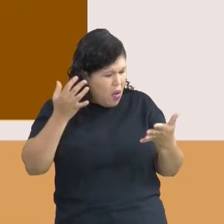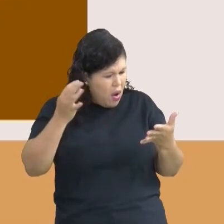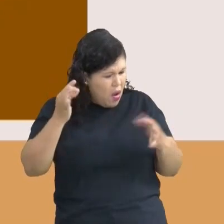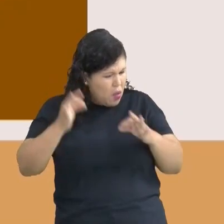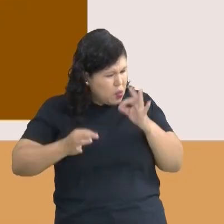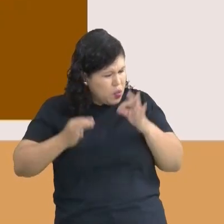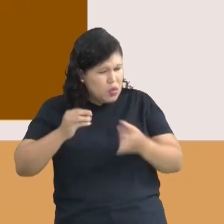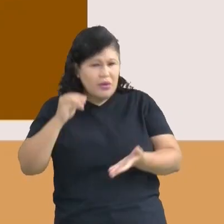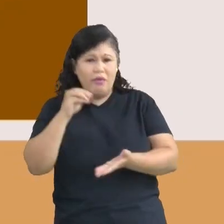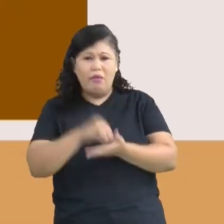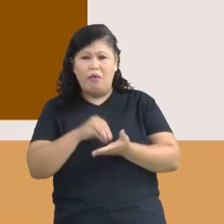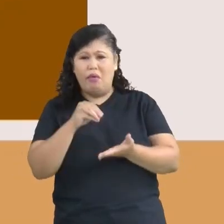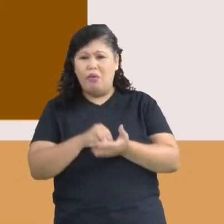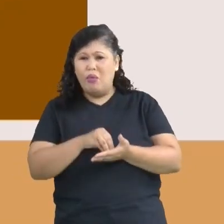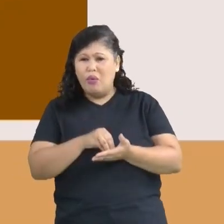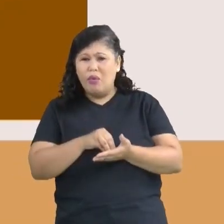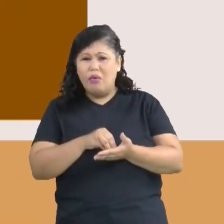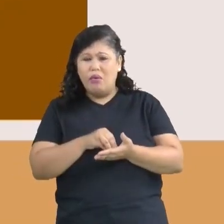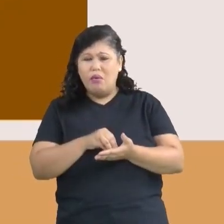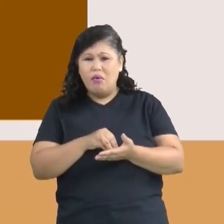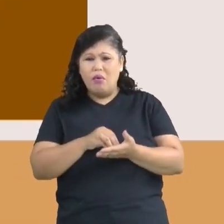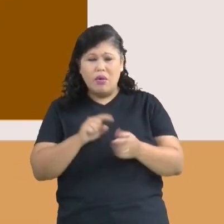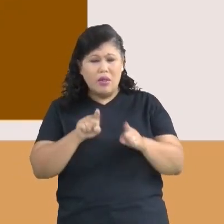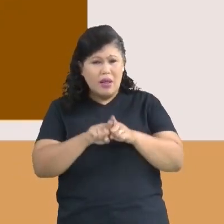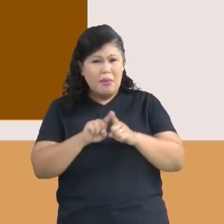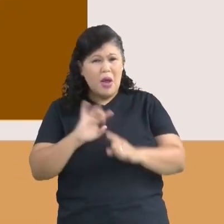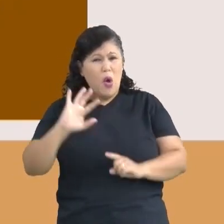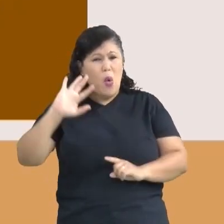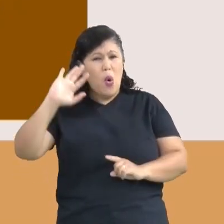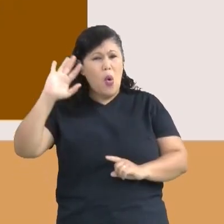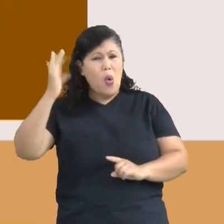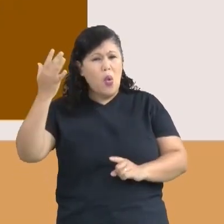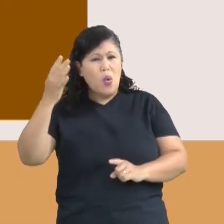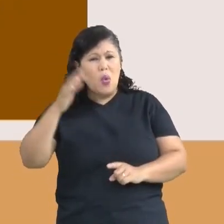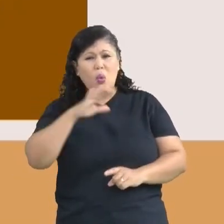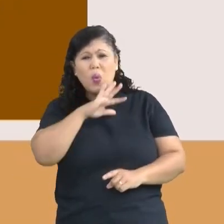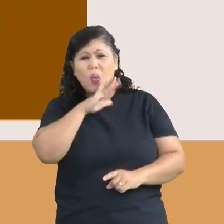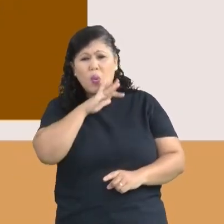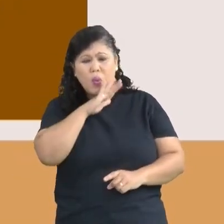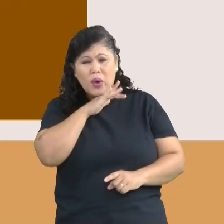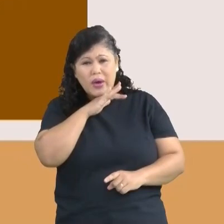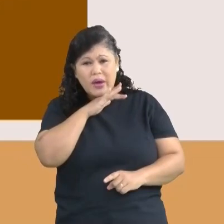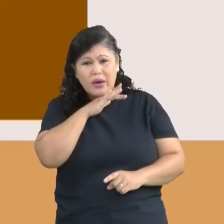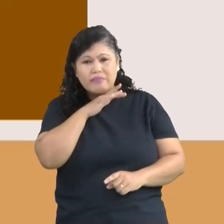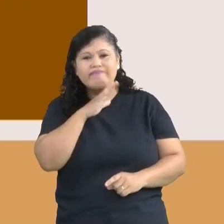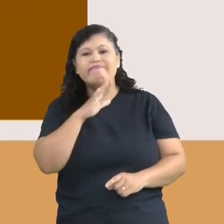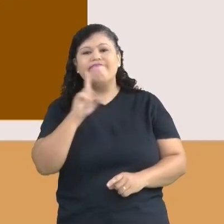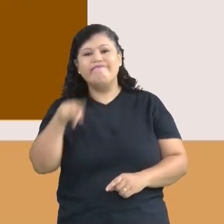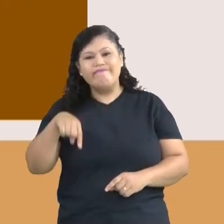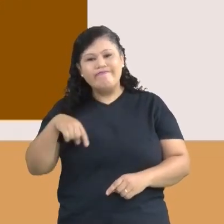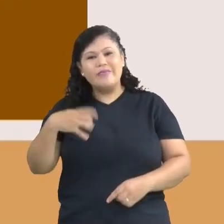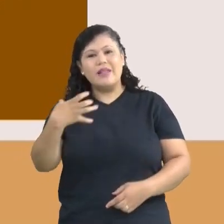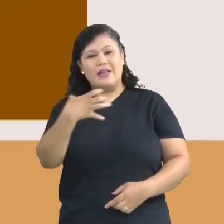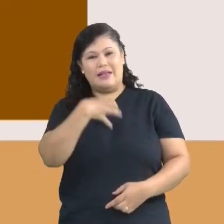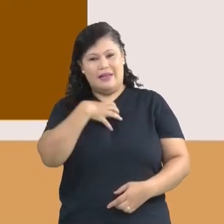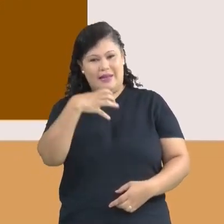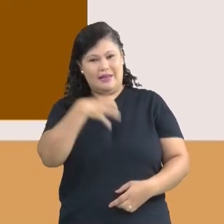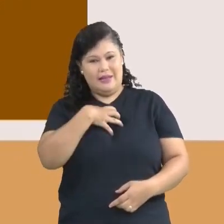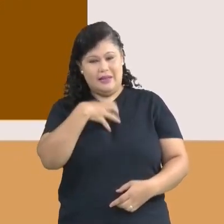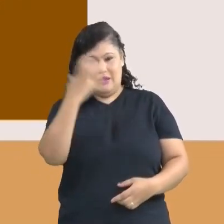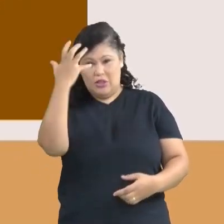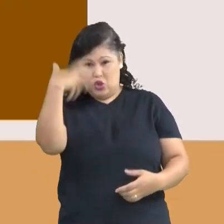que não está legal, que esteja acontecendo com ela? Não é verdade? Por isso, alguns poemas, eles